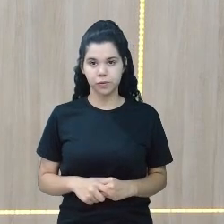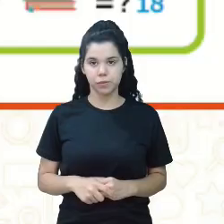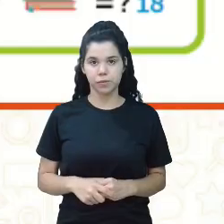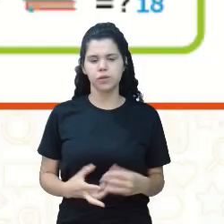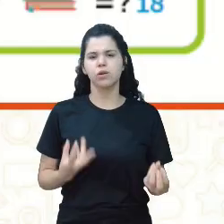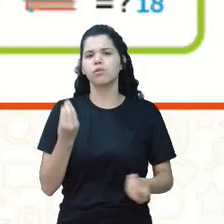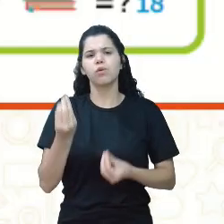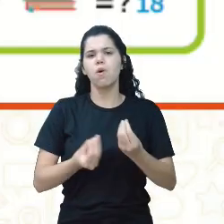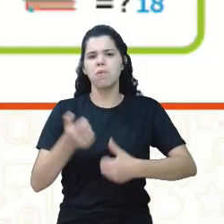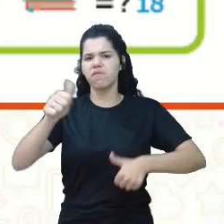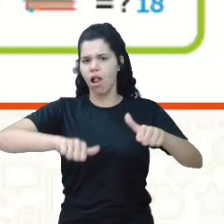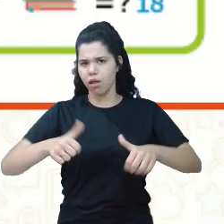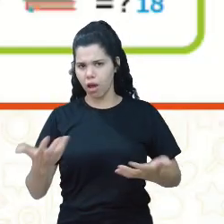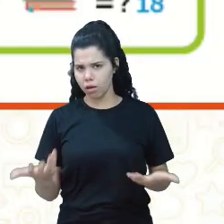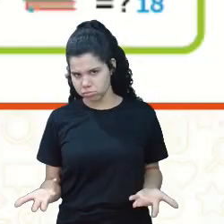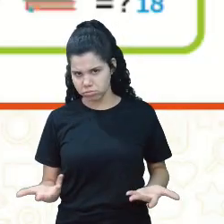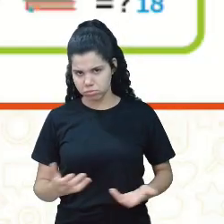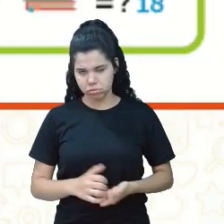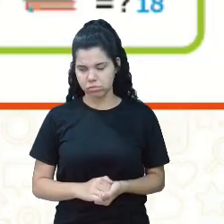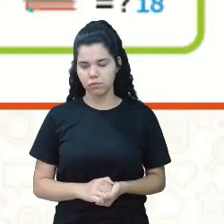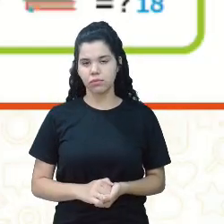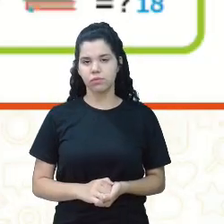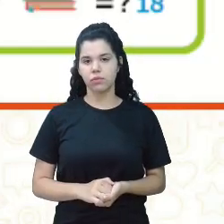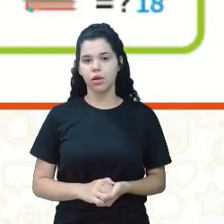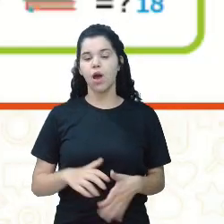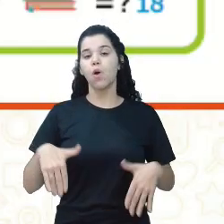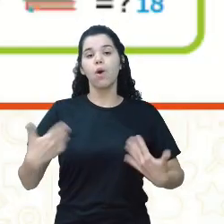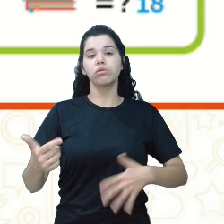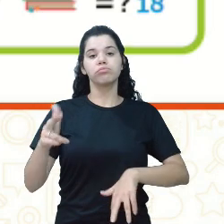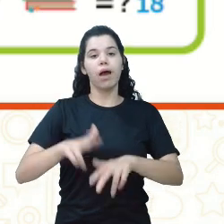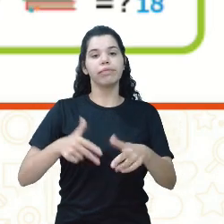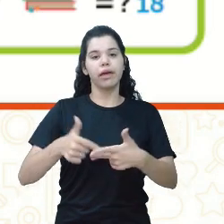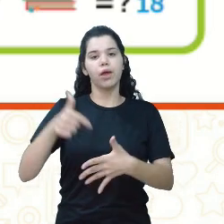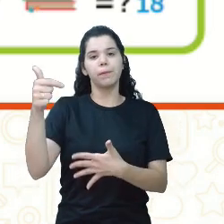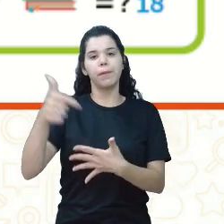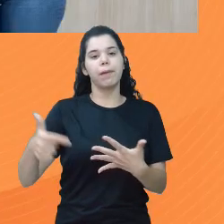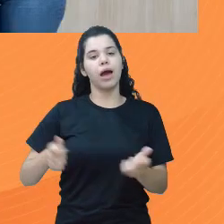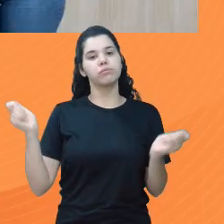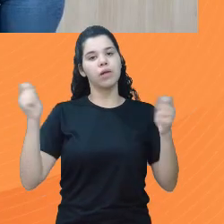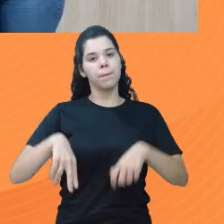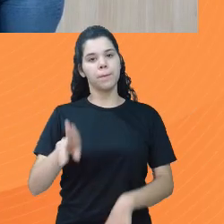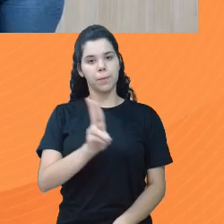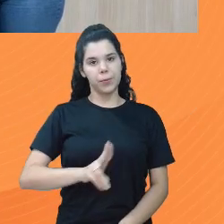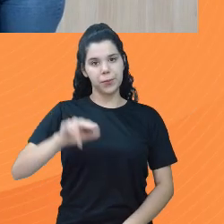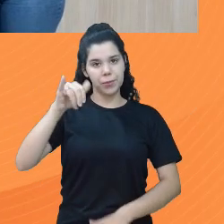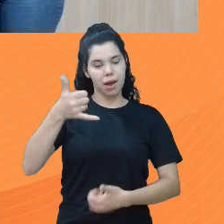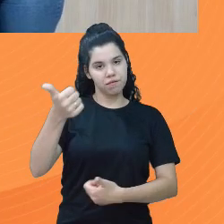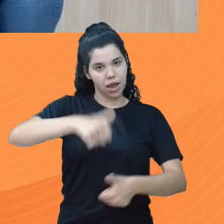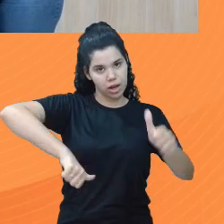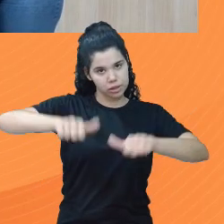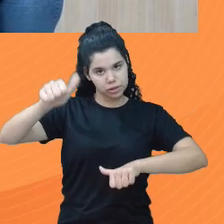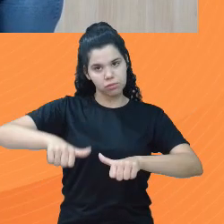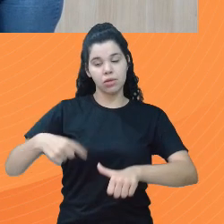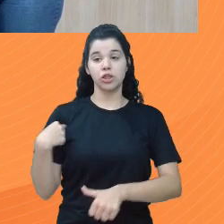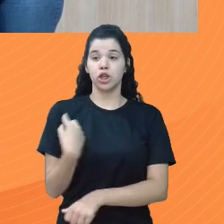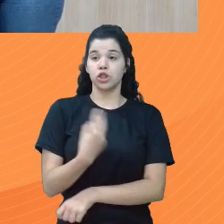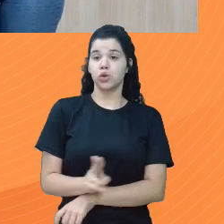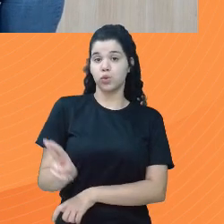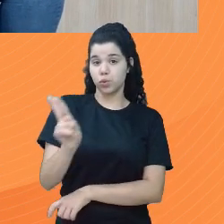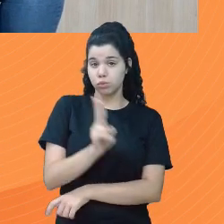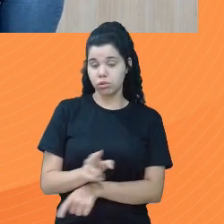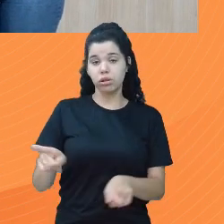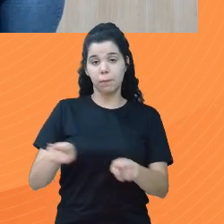Como avaliar, não é? Quais são os instrumentos que eu tenho para avaliação? Então, também a gente utiliza